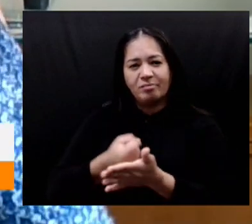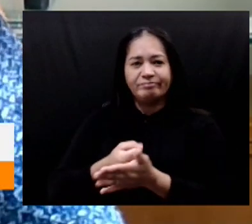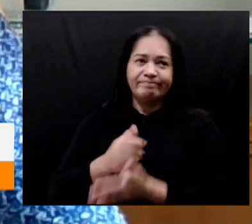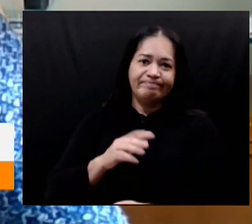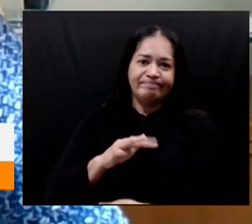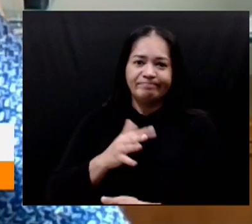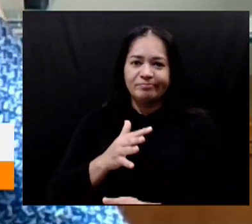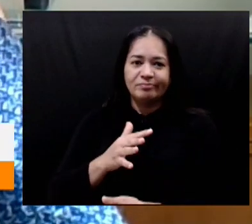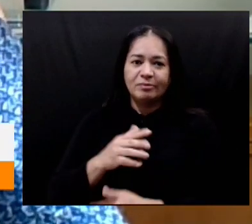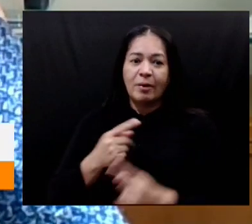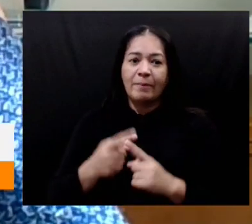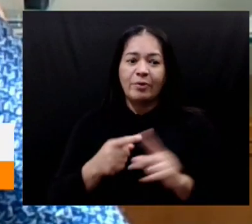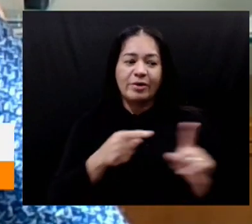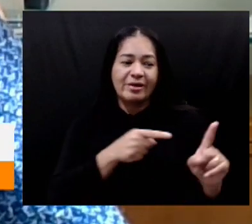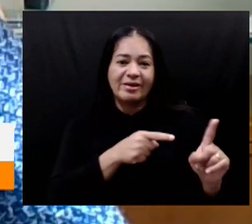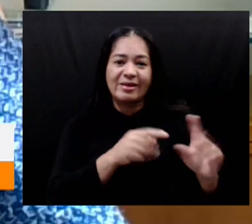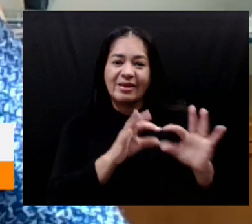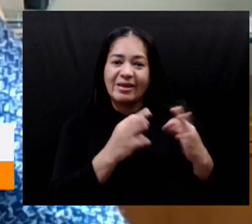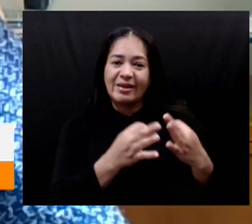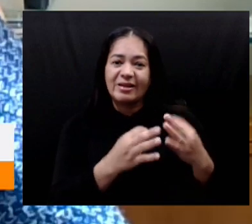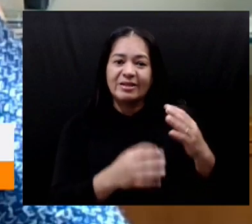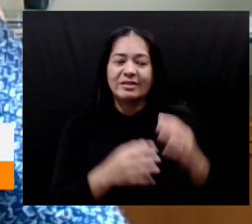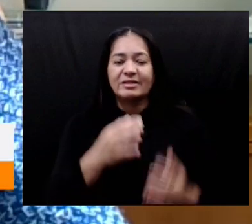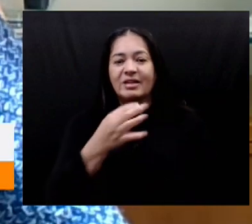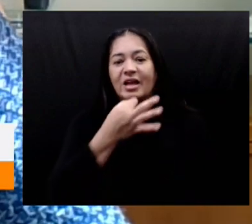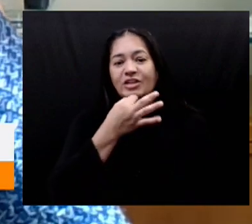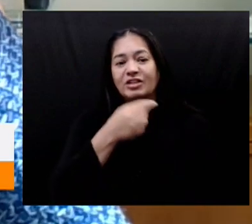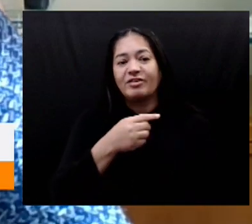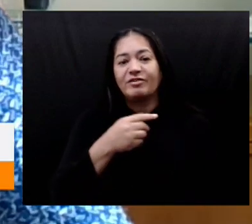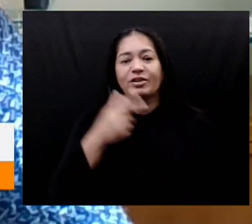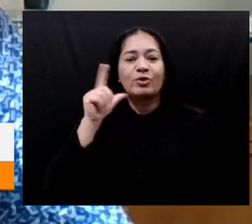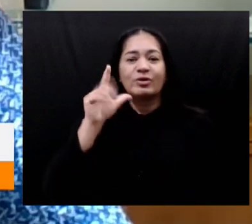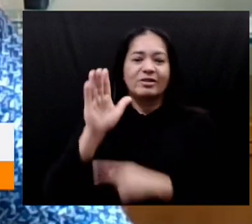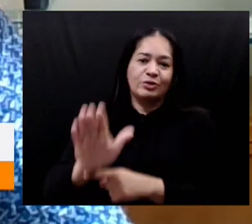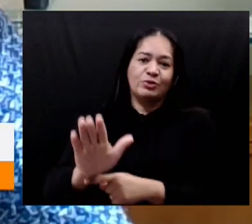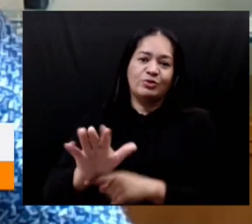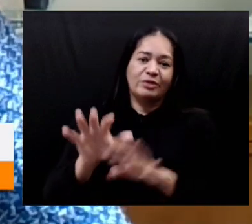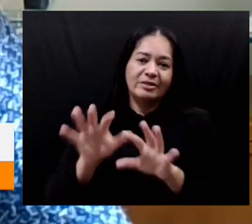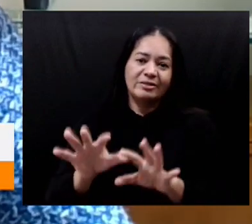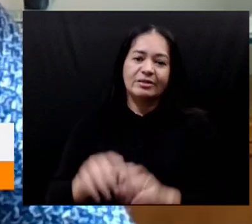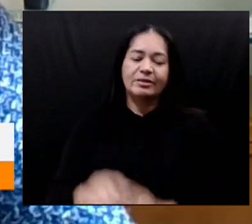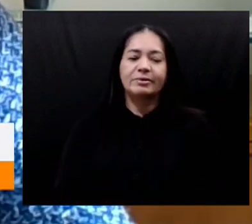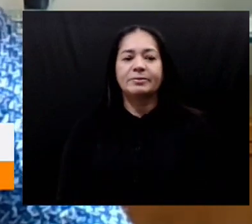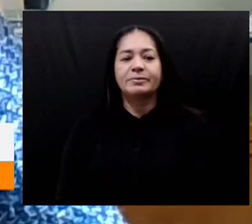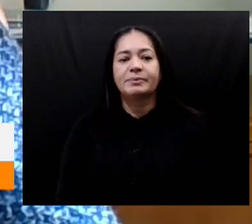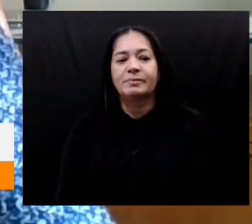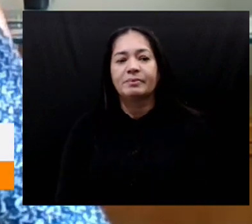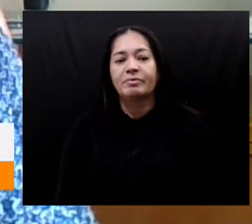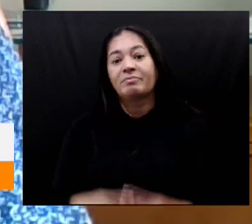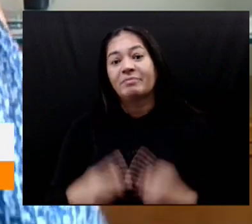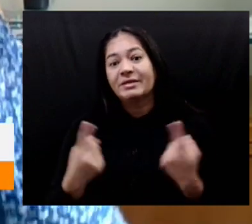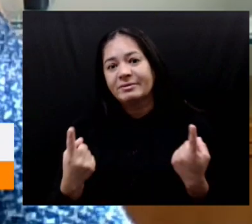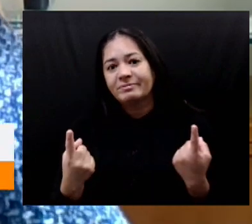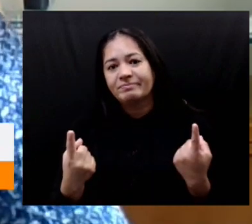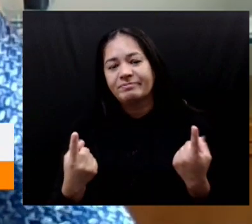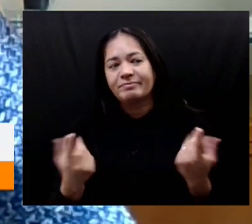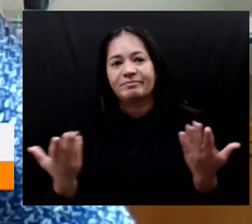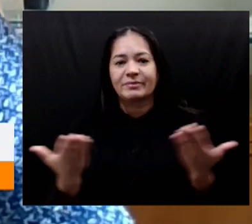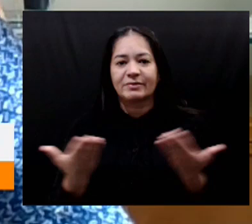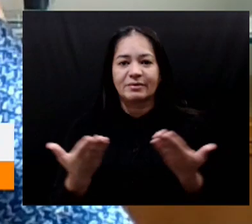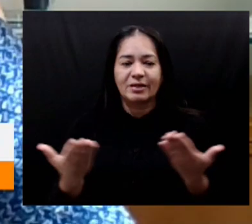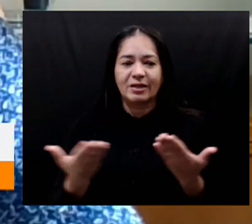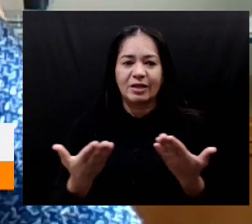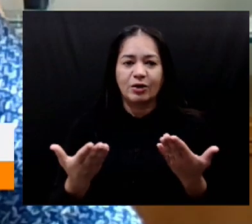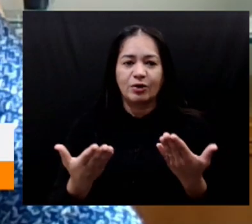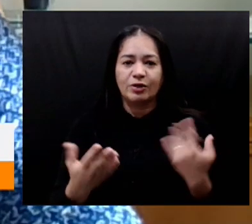acreditavam que eles iam te ajudar com isso, né? Mas agora, na medida em que a gente vai